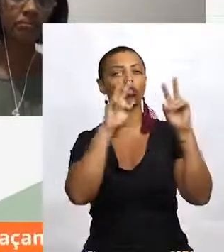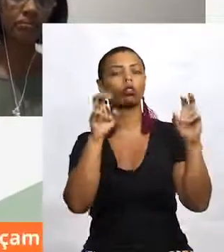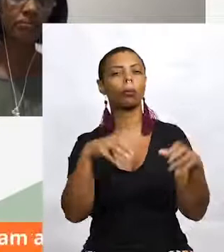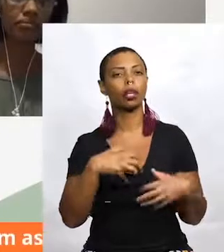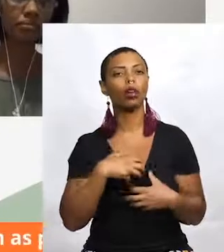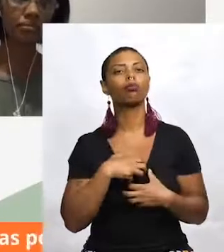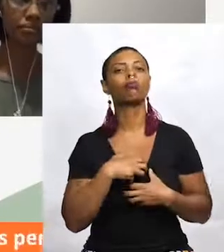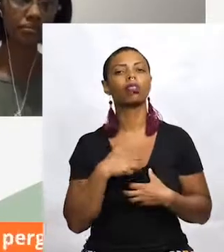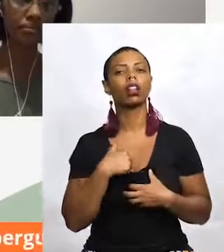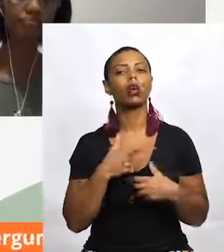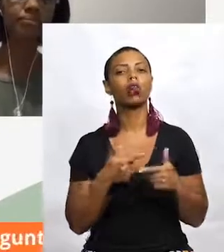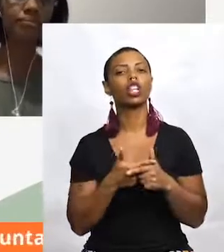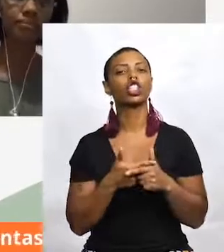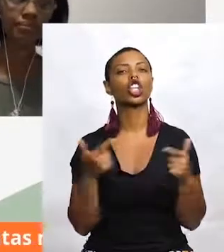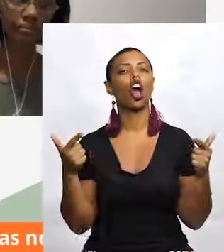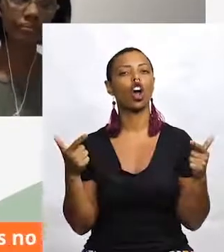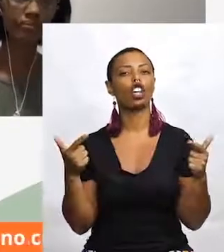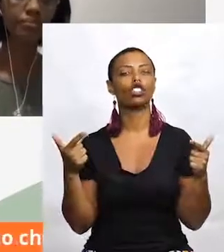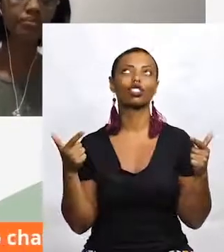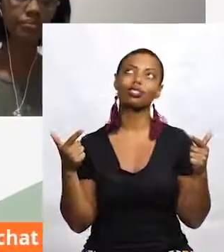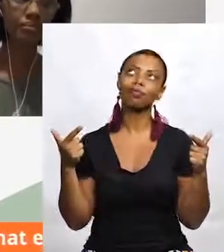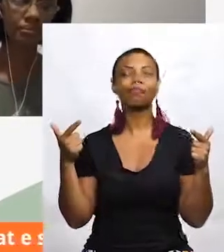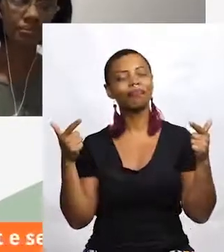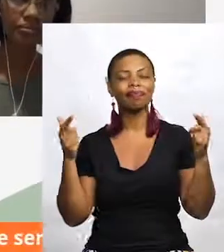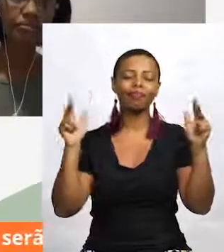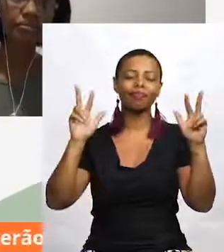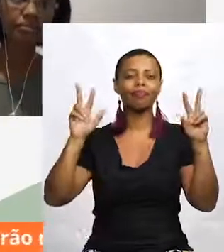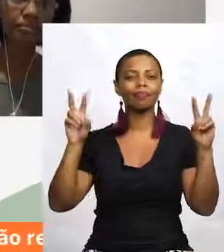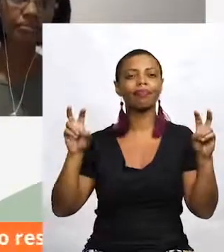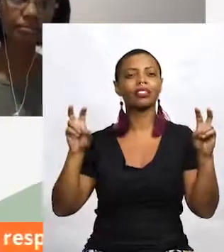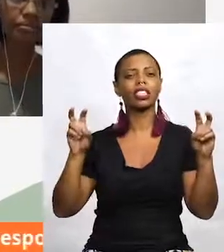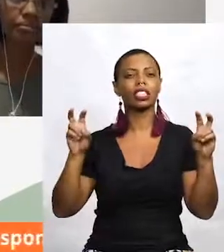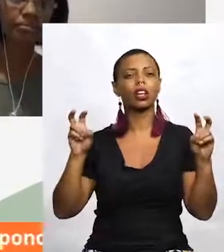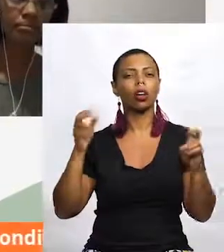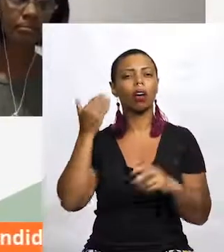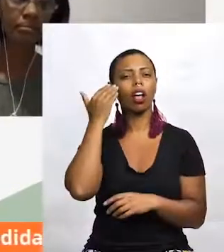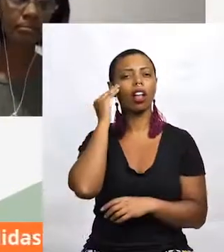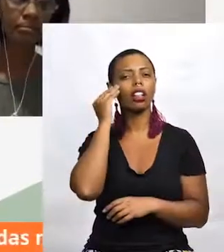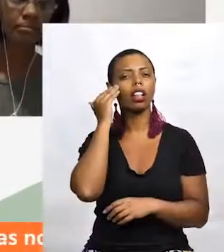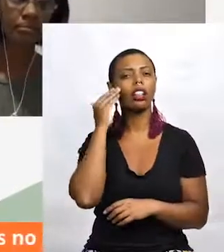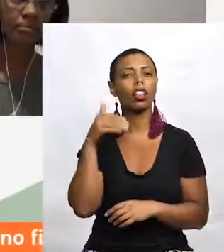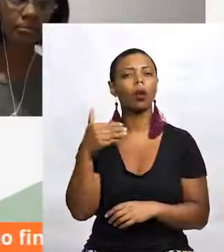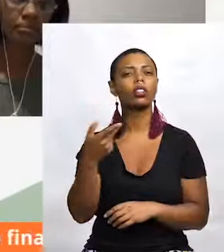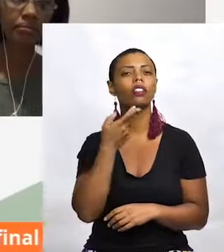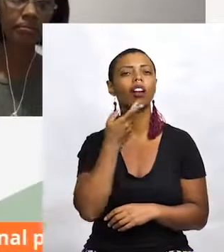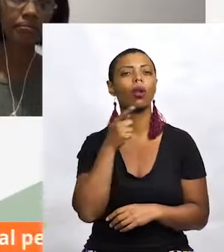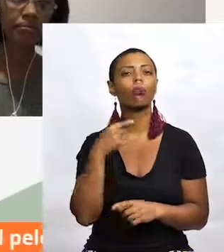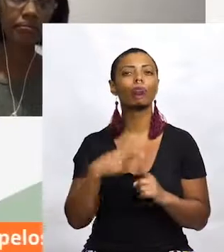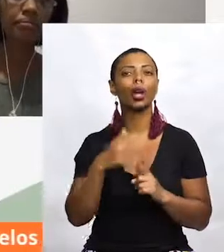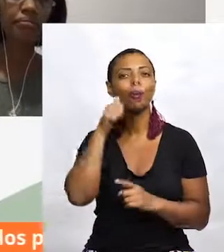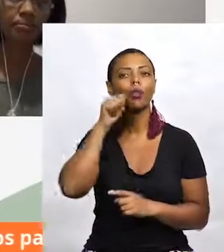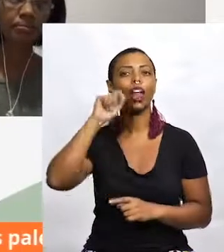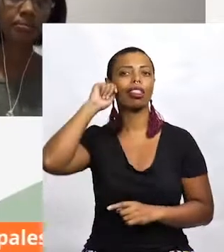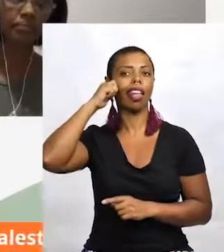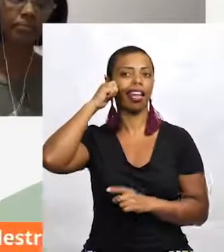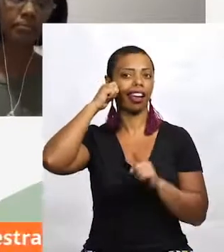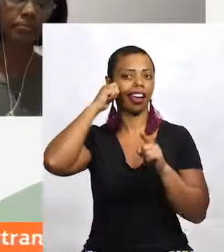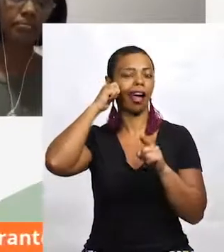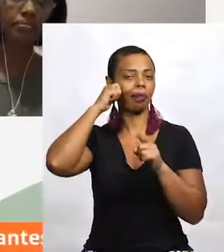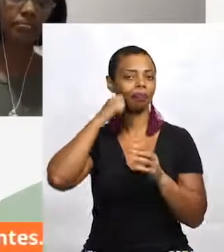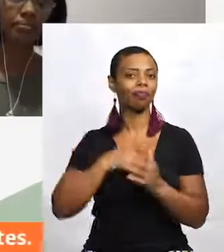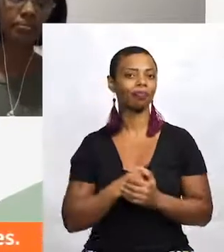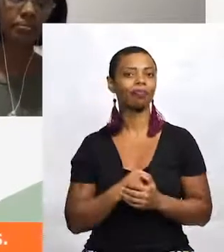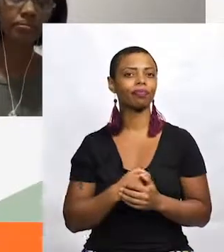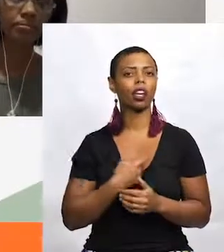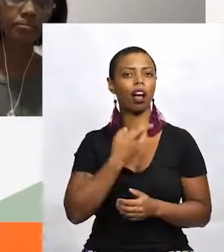que eu fui sortuda, entre parênteses, e eu escutei muito bem isso quando você colocou como mulher negra, Eu quero dizer